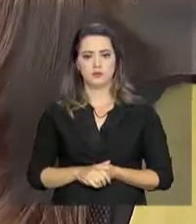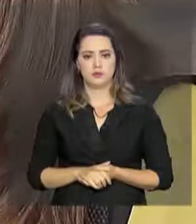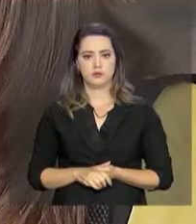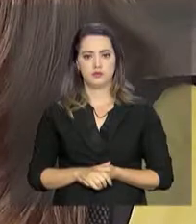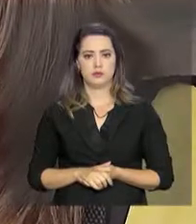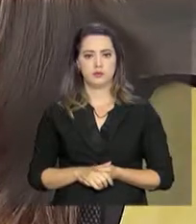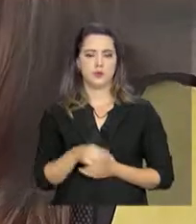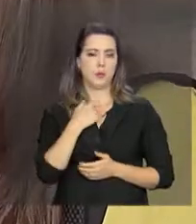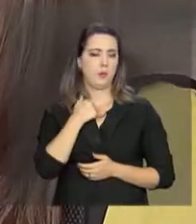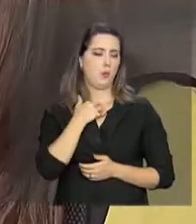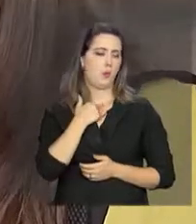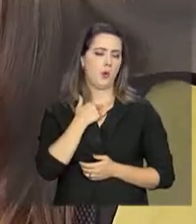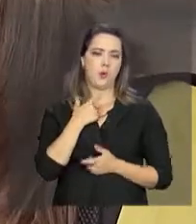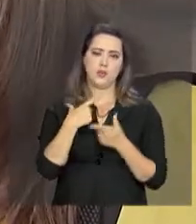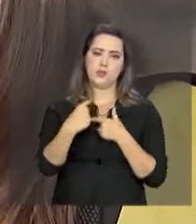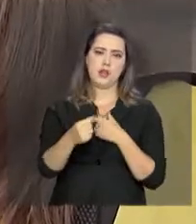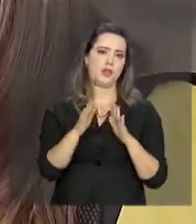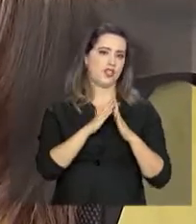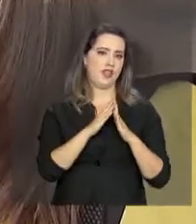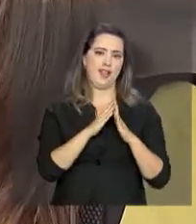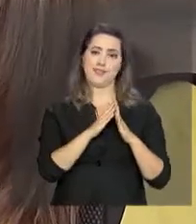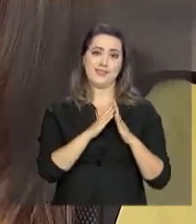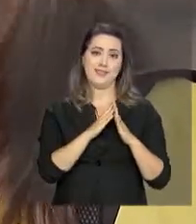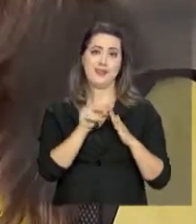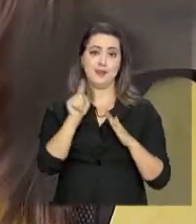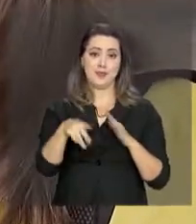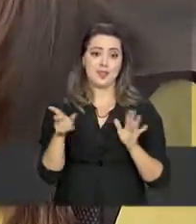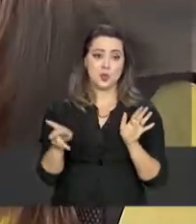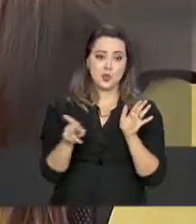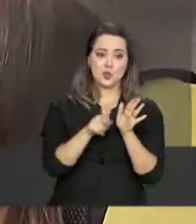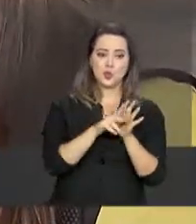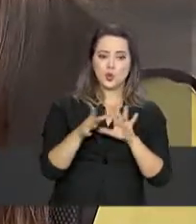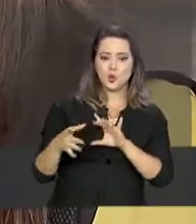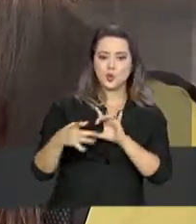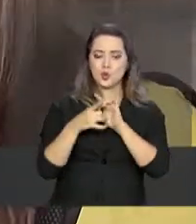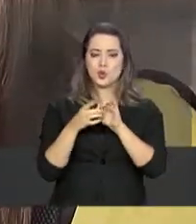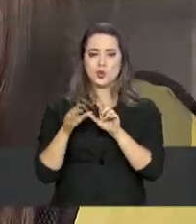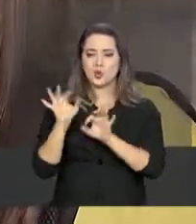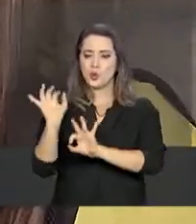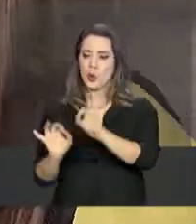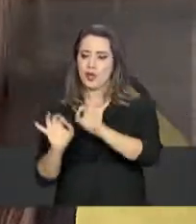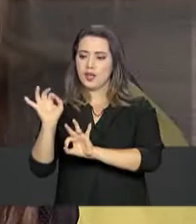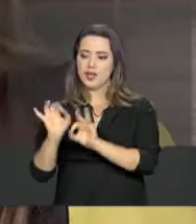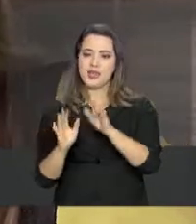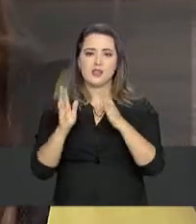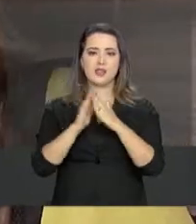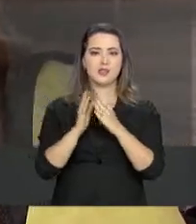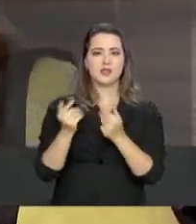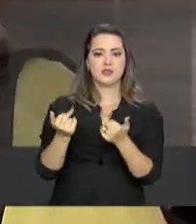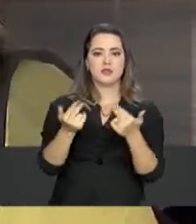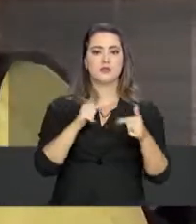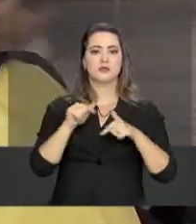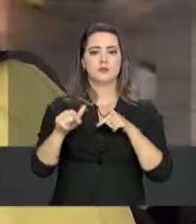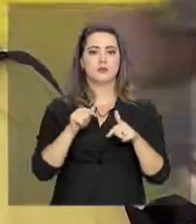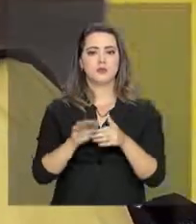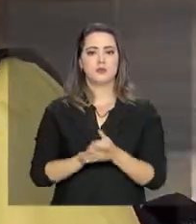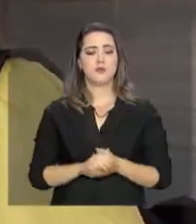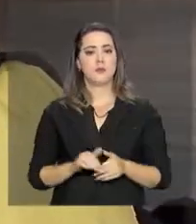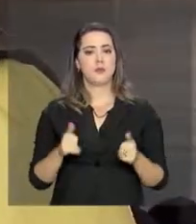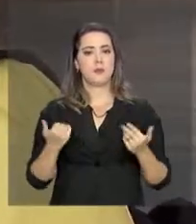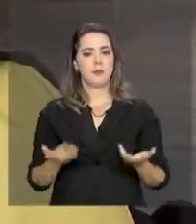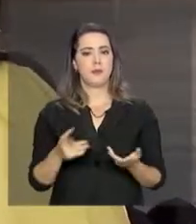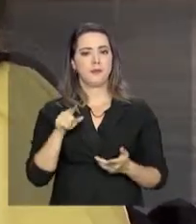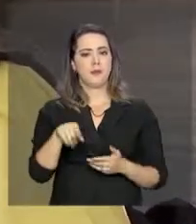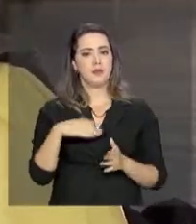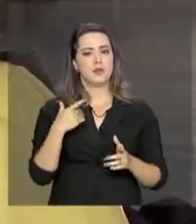deixa a nossa casa, a gente está lá na nossa casa, porque a gente organiza a casa como organiza uma operação também, né? Para